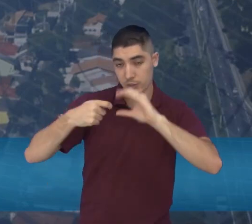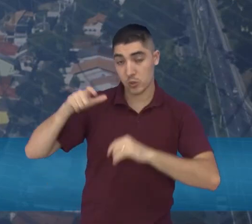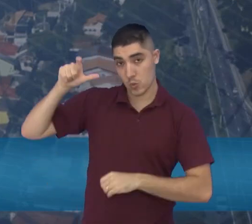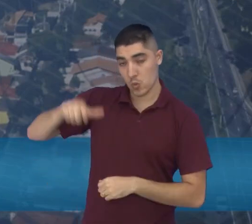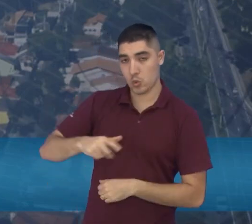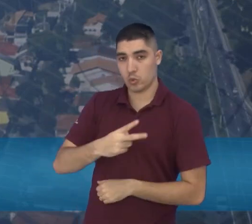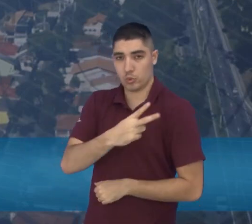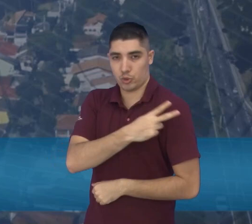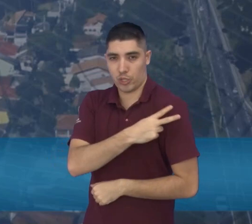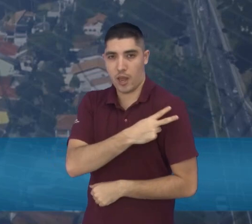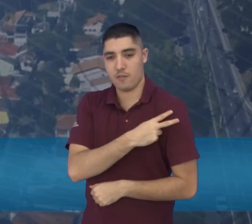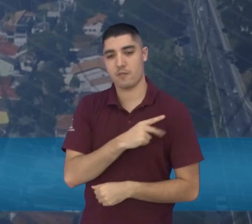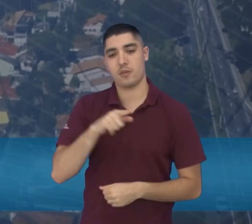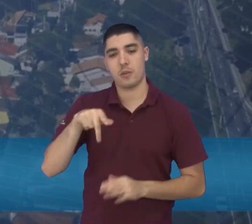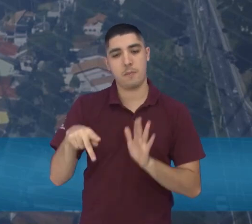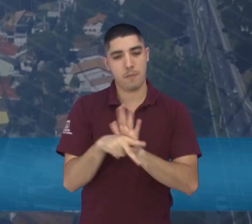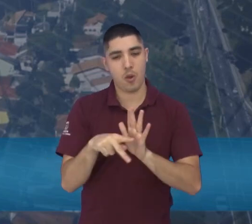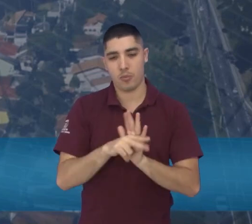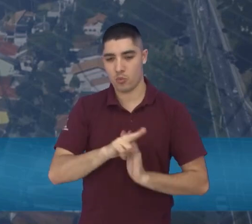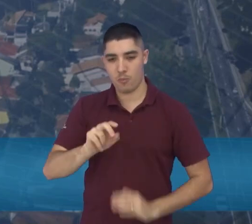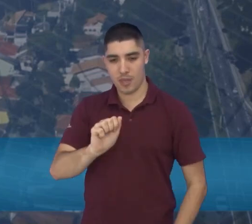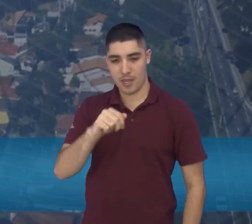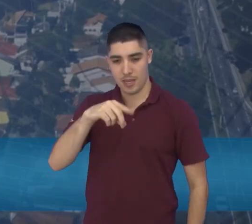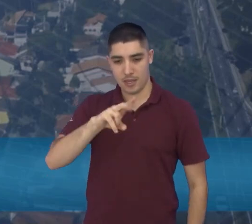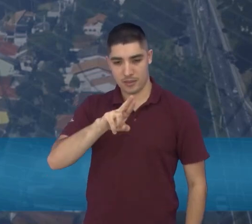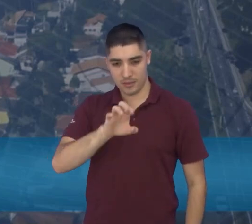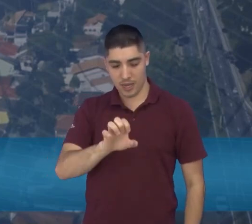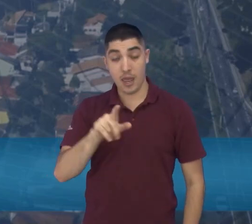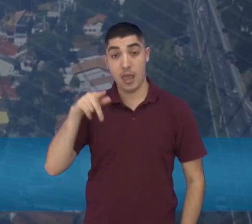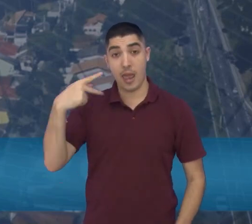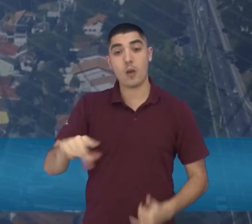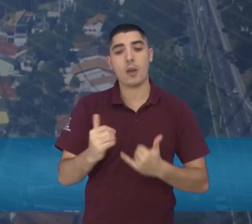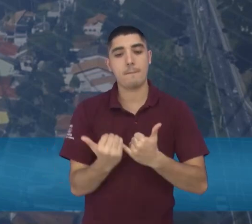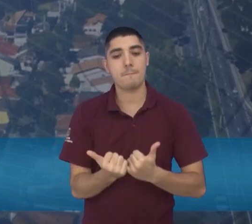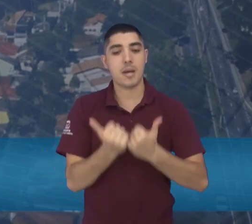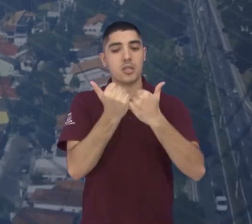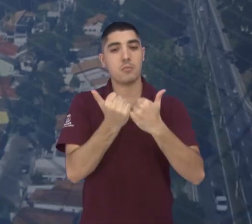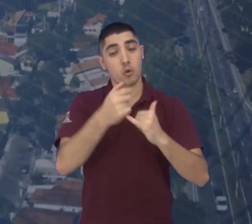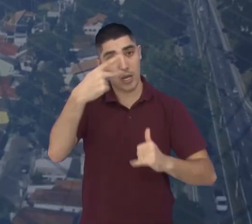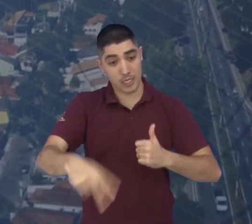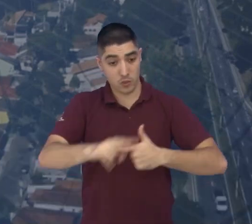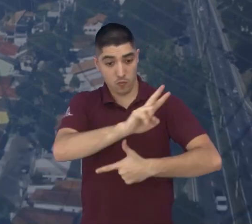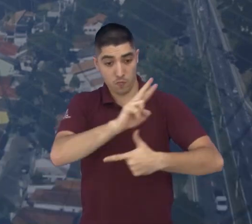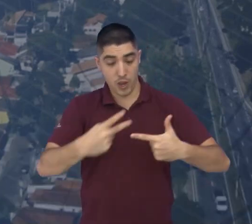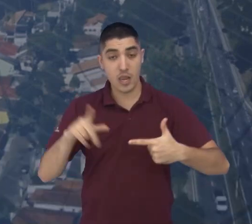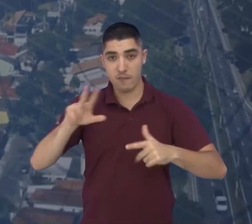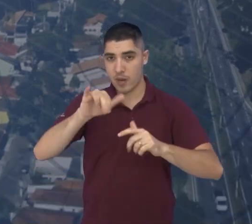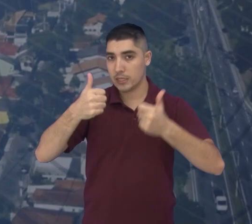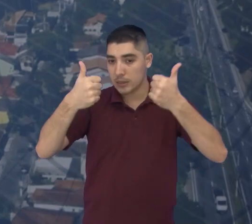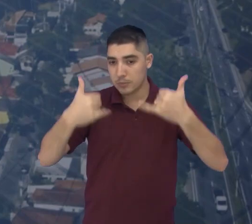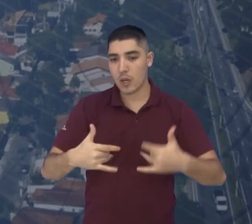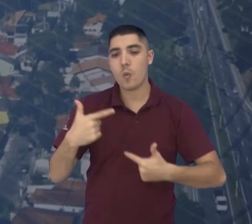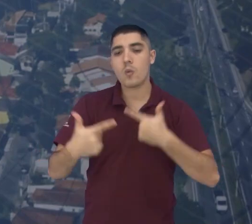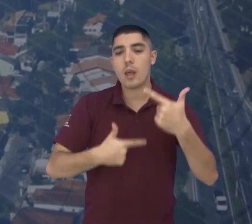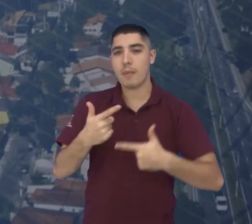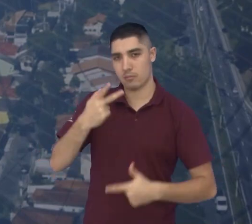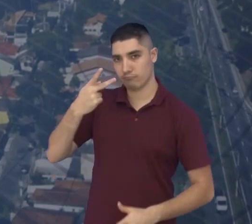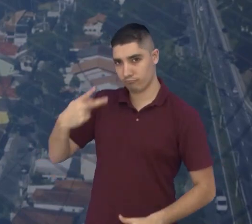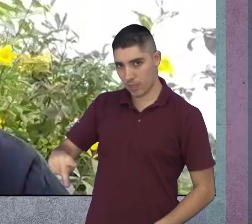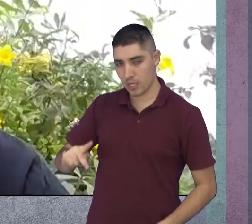o André Bazanella, enviou para a gente, falando um pouquinho sobre os patrimônios e o trabalho do IFAM. Vamos conferir,